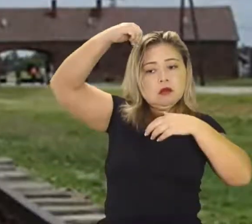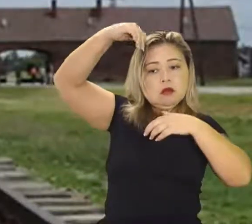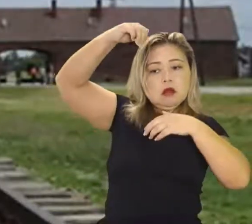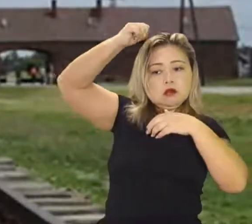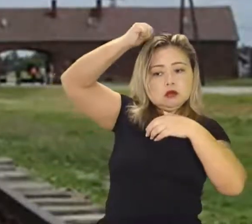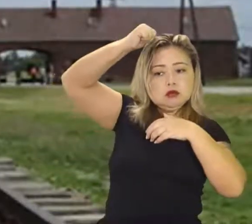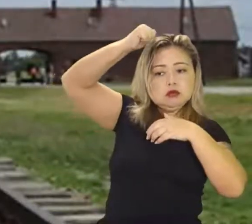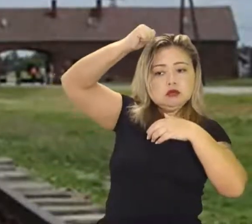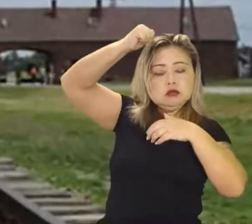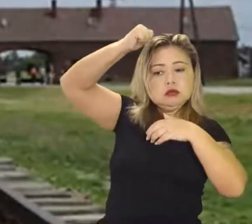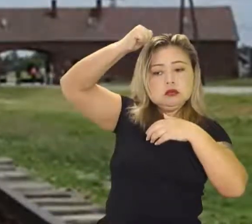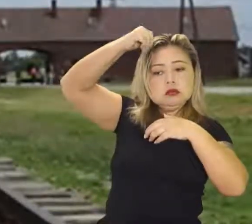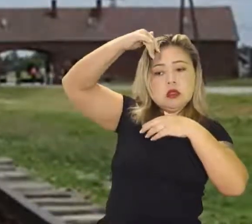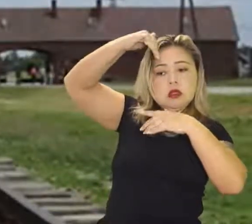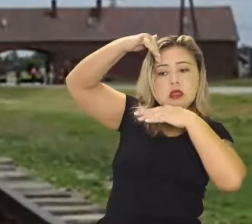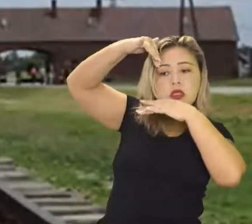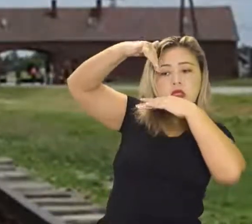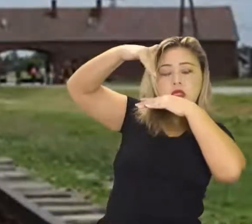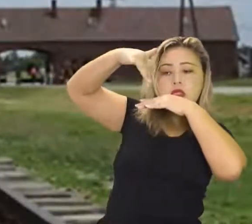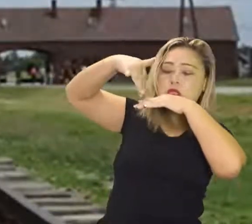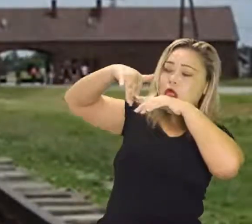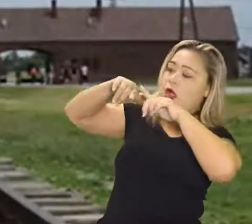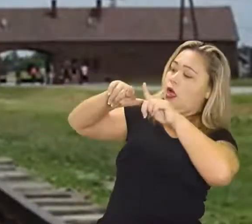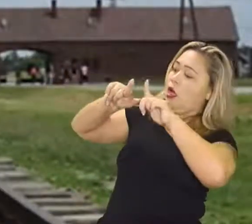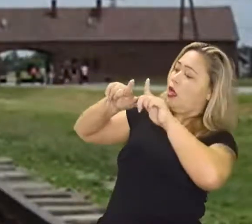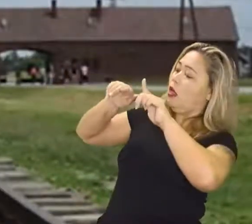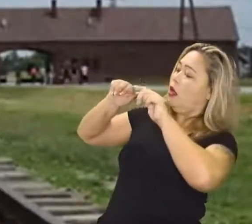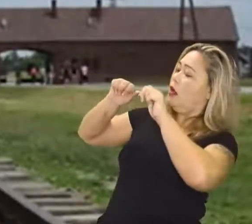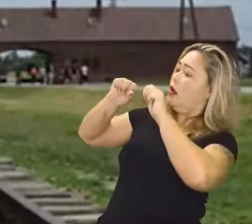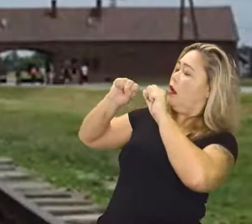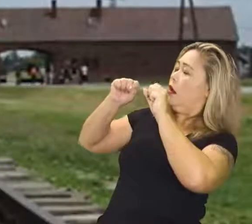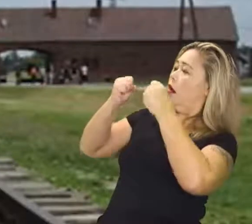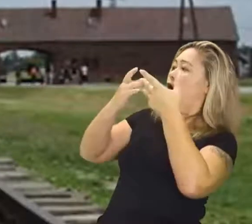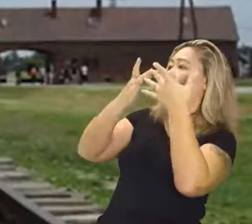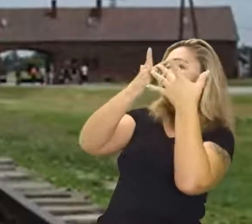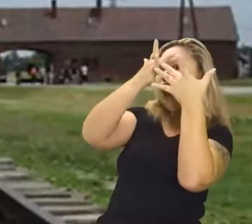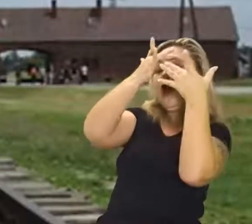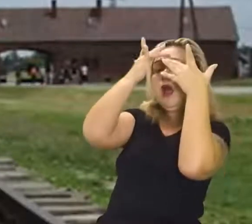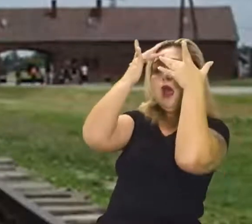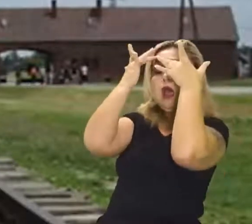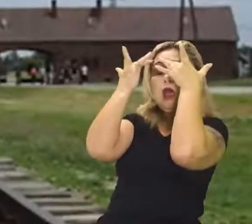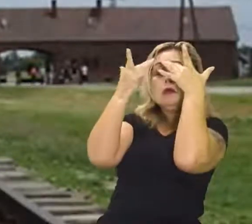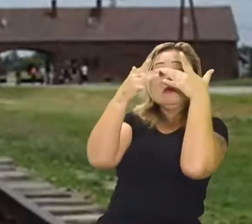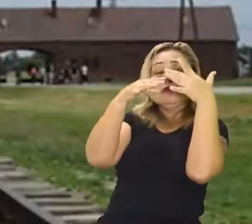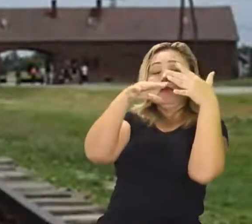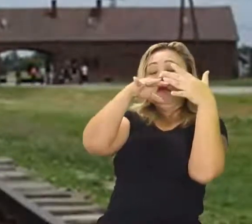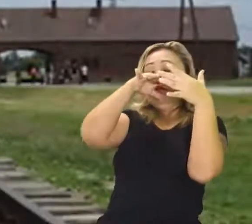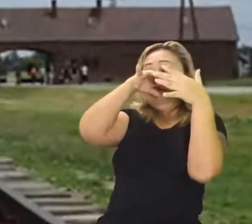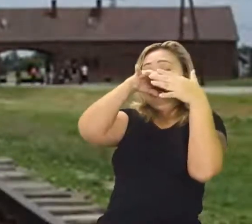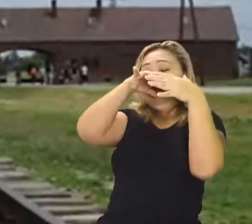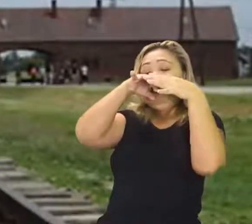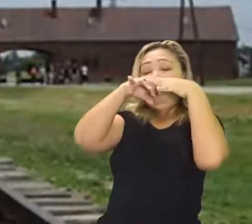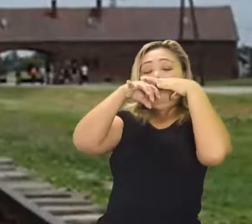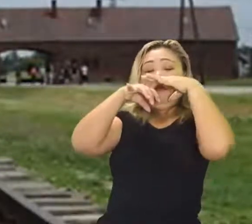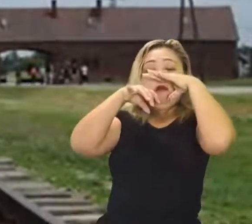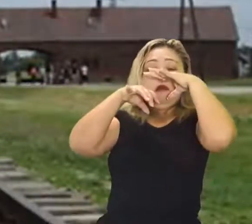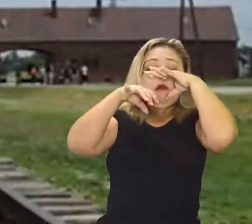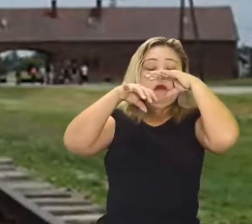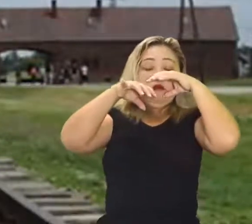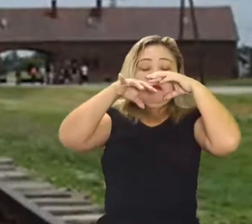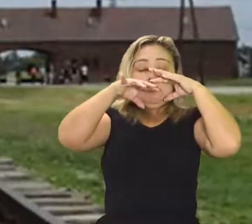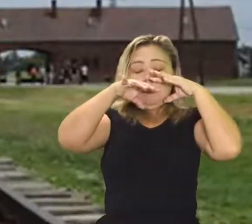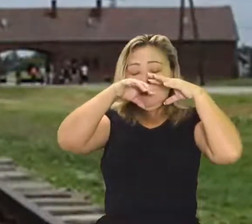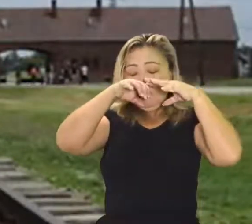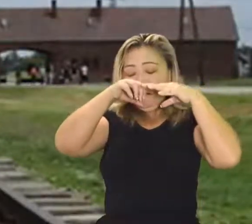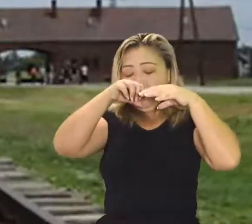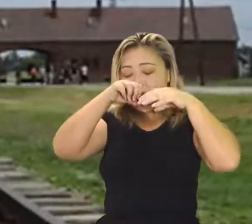descia gás. E as pessoas eram asfixiadas nessas câmeras de gás e depois